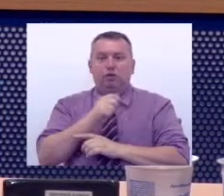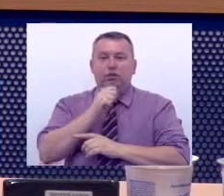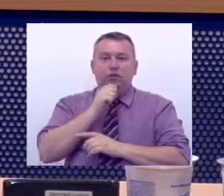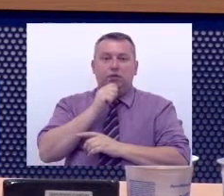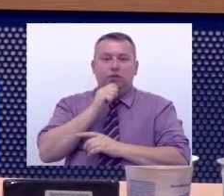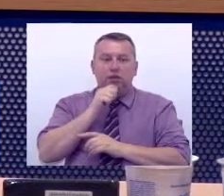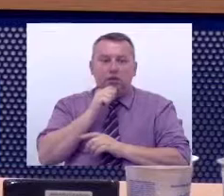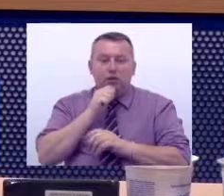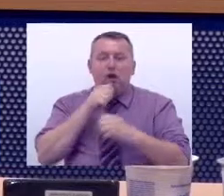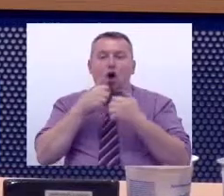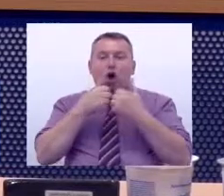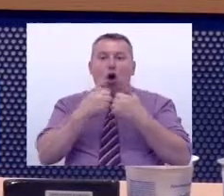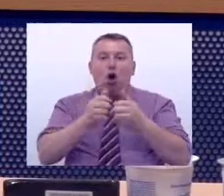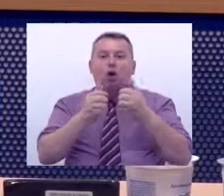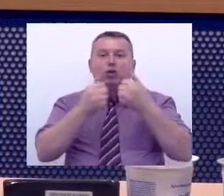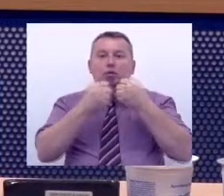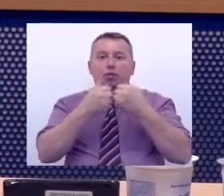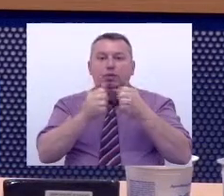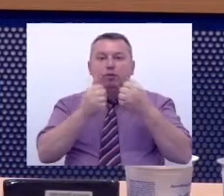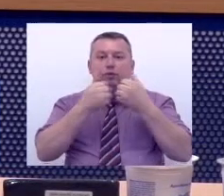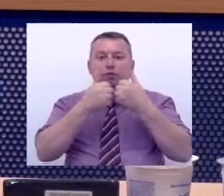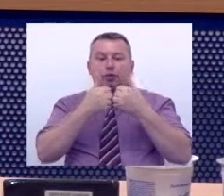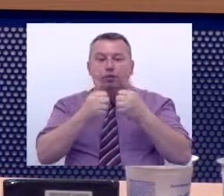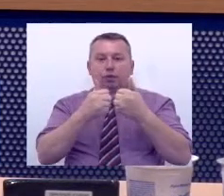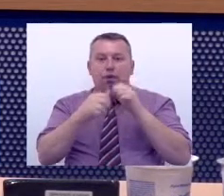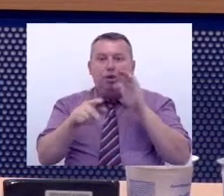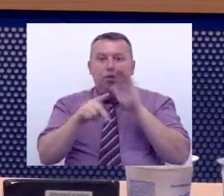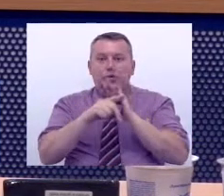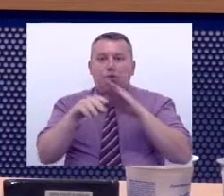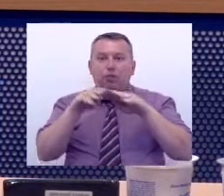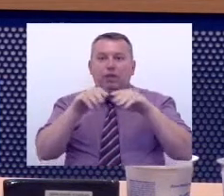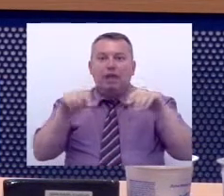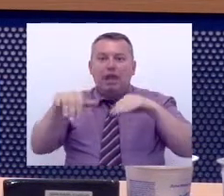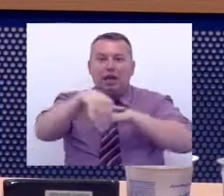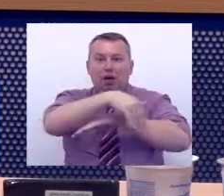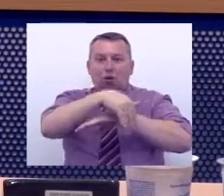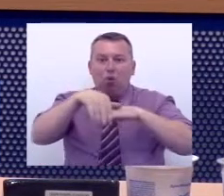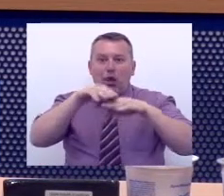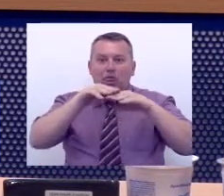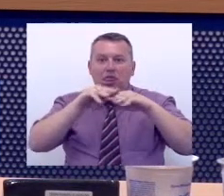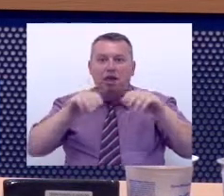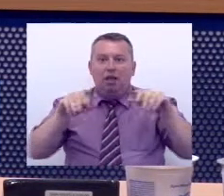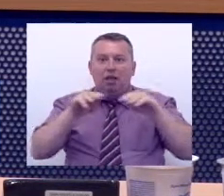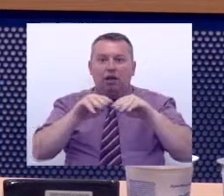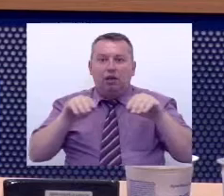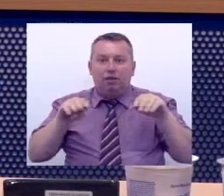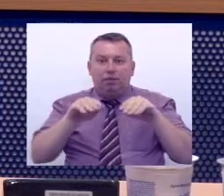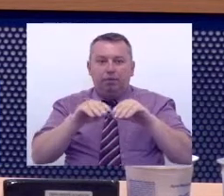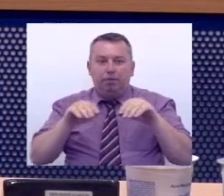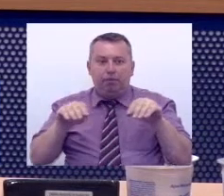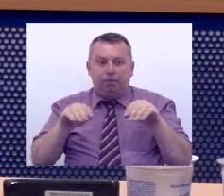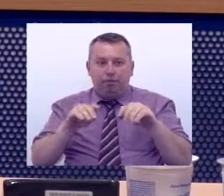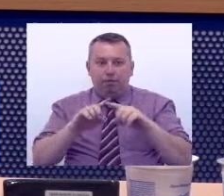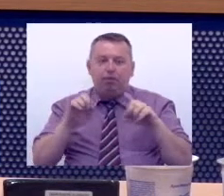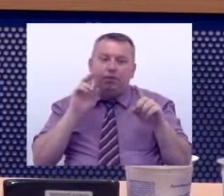de ônibus que transitam em estrada de terra. Com este PAC da pavimentação,